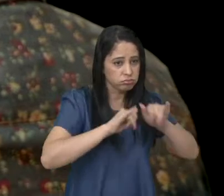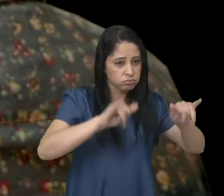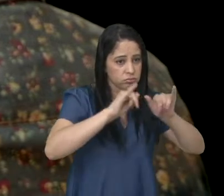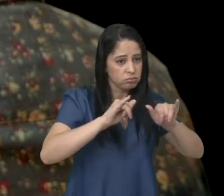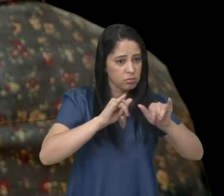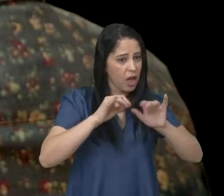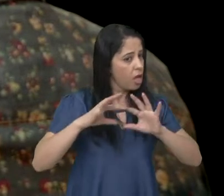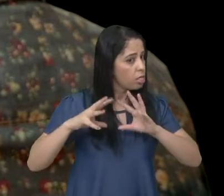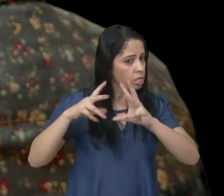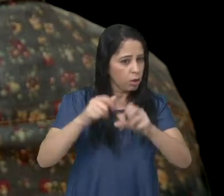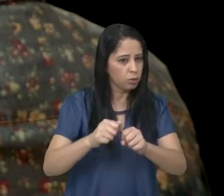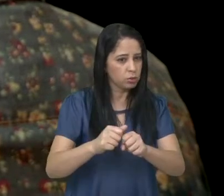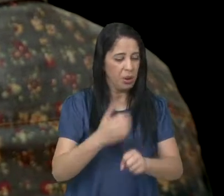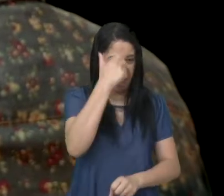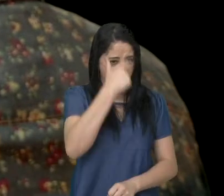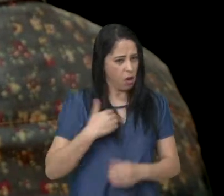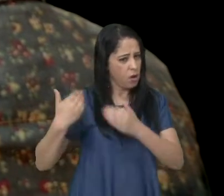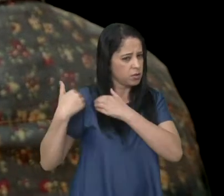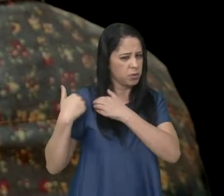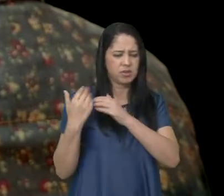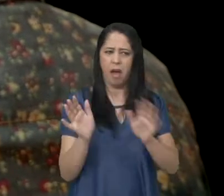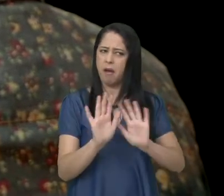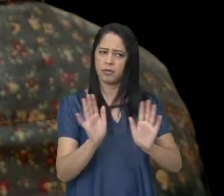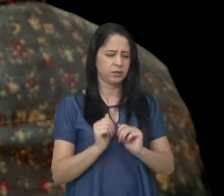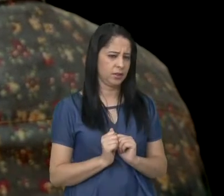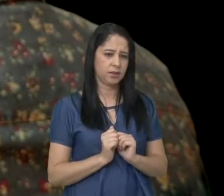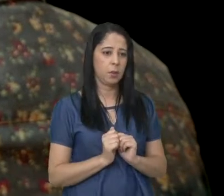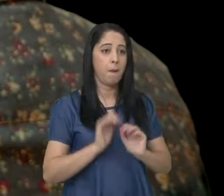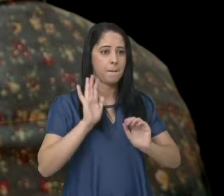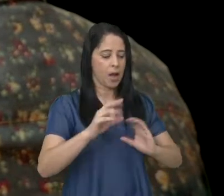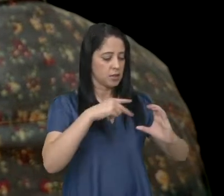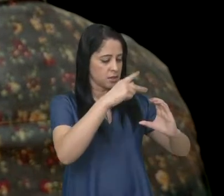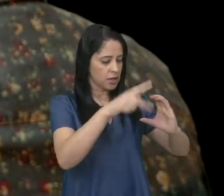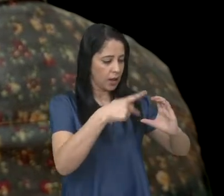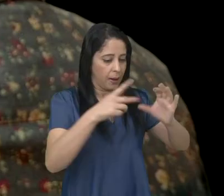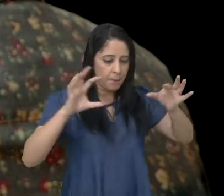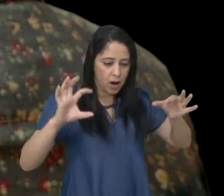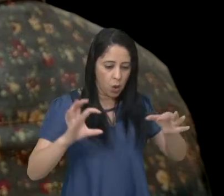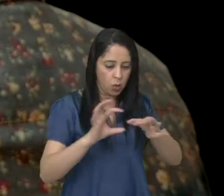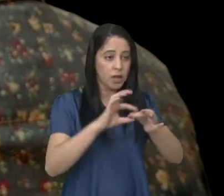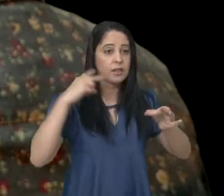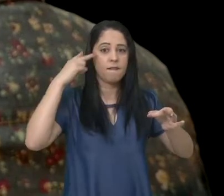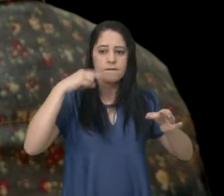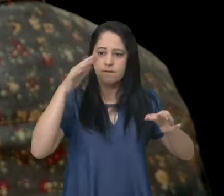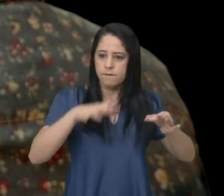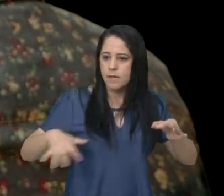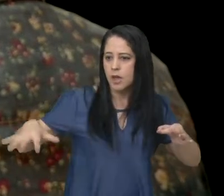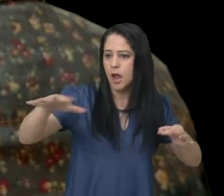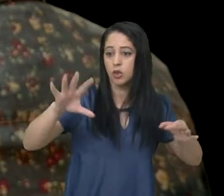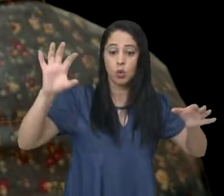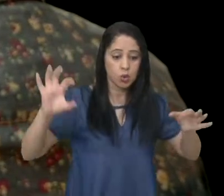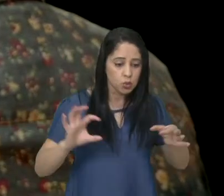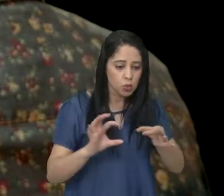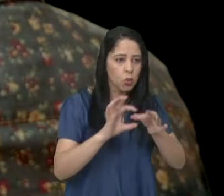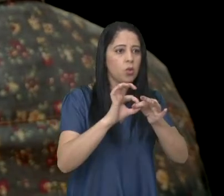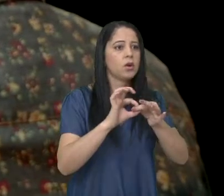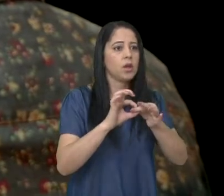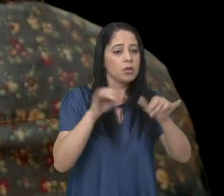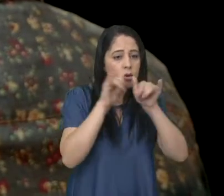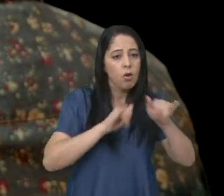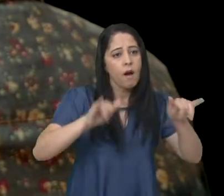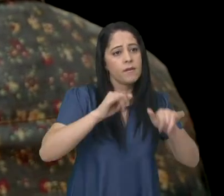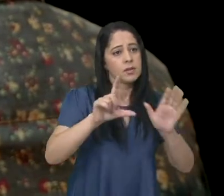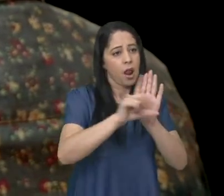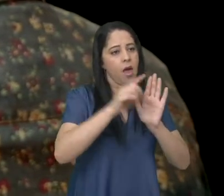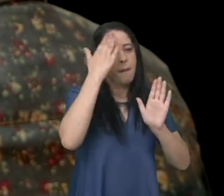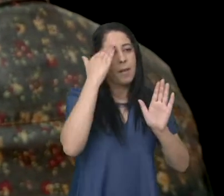Penha não é só o meu papel, né? É da instituição Câmara Municipal, porque na medida em que você diminui a violência, isso é